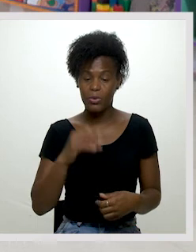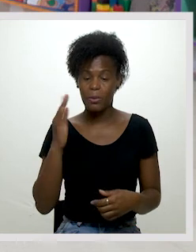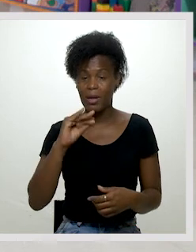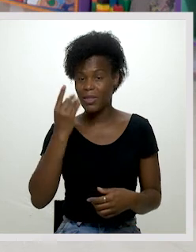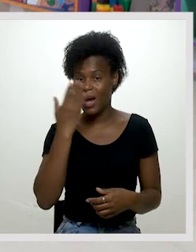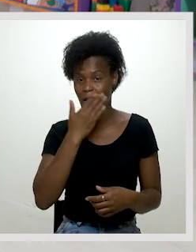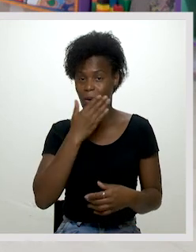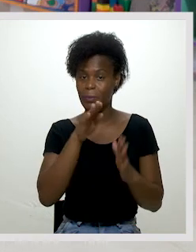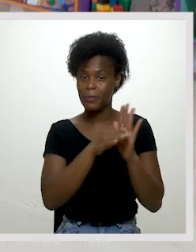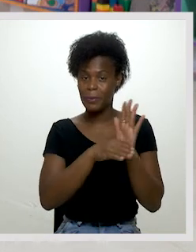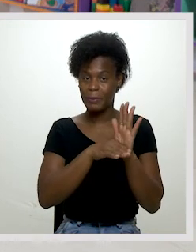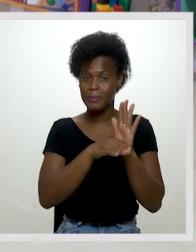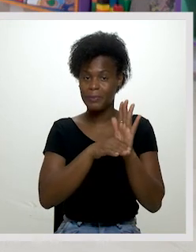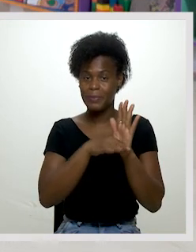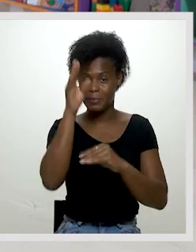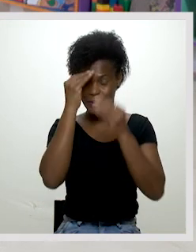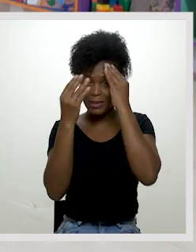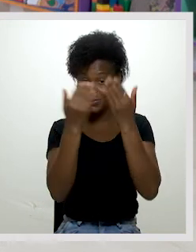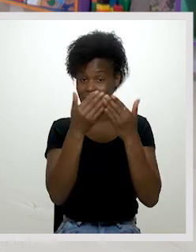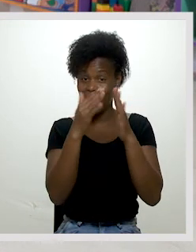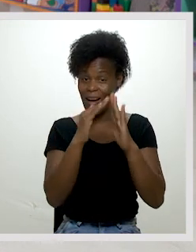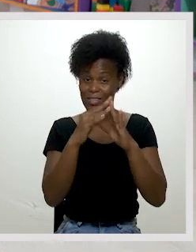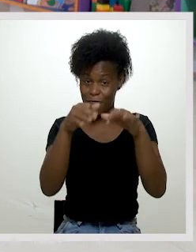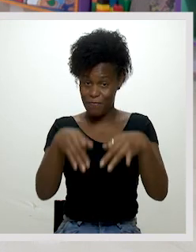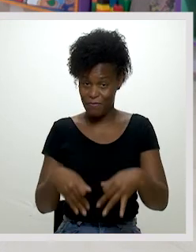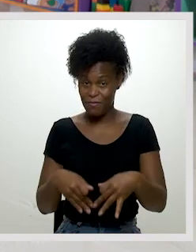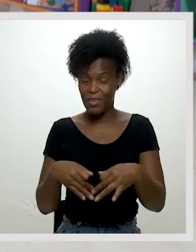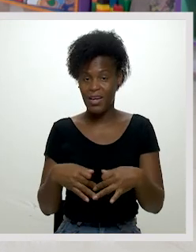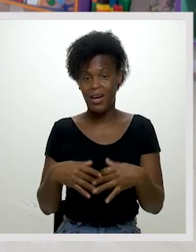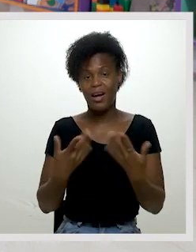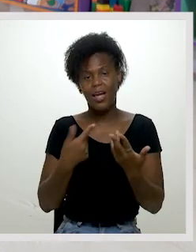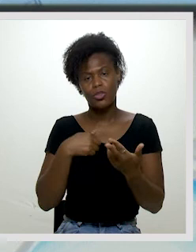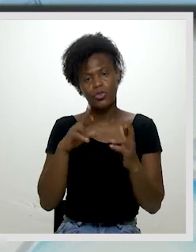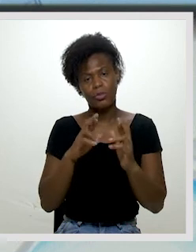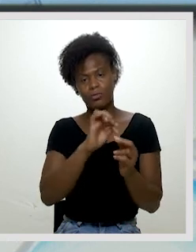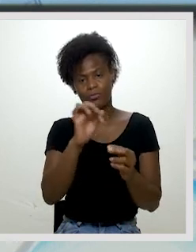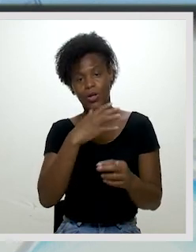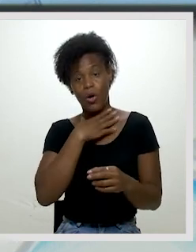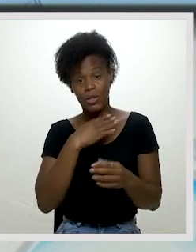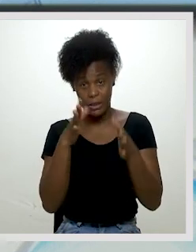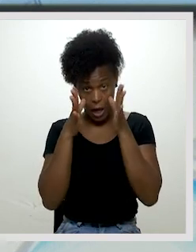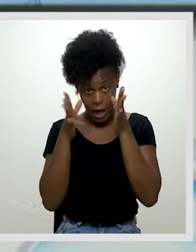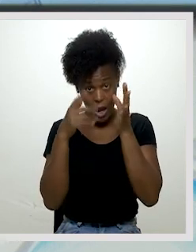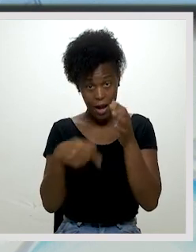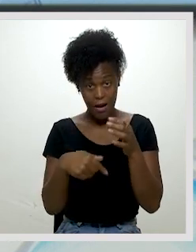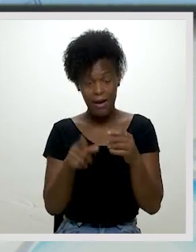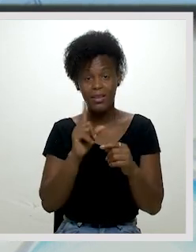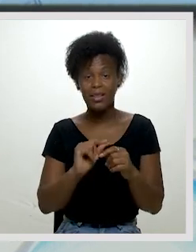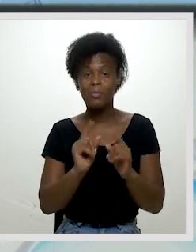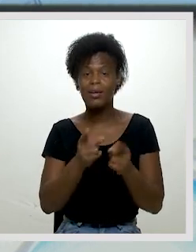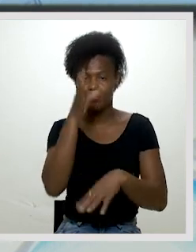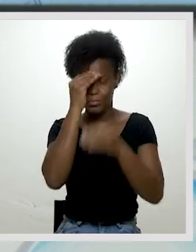Chegamos ao fim de mais uma aula no programa Aprender e Estudar em Casa. Espero que tenham estado